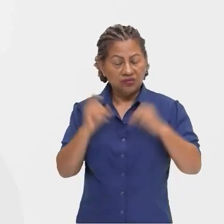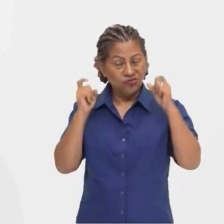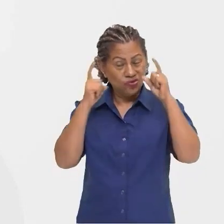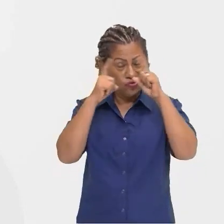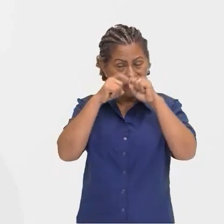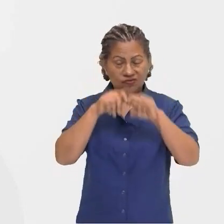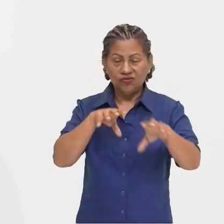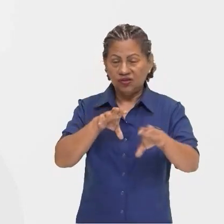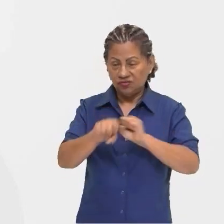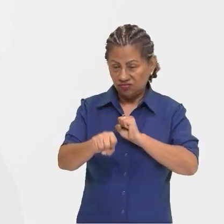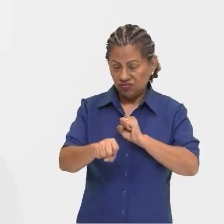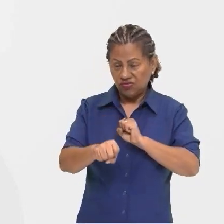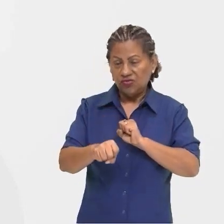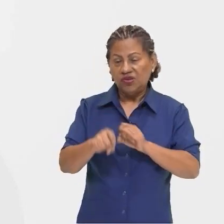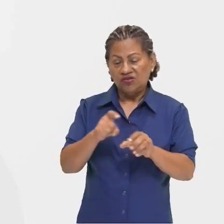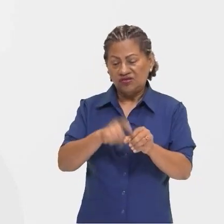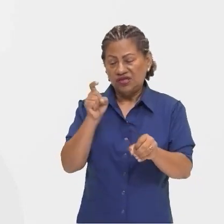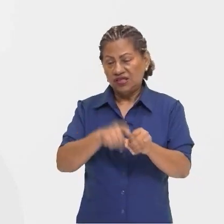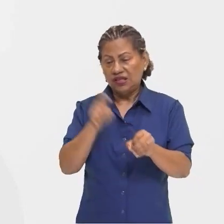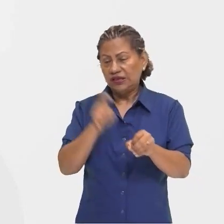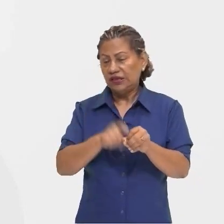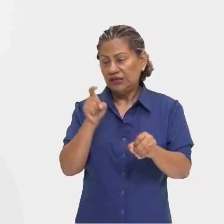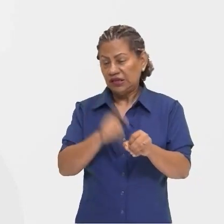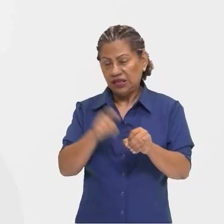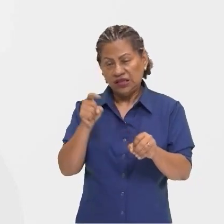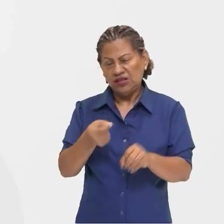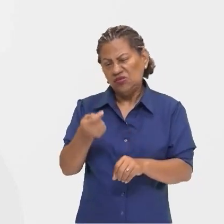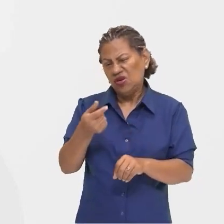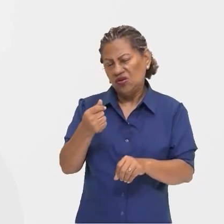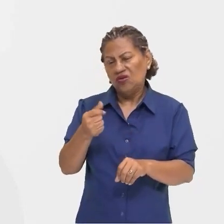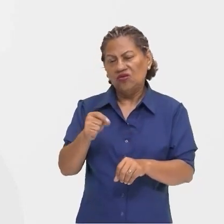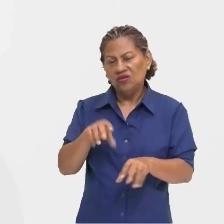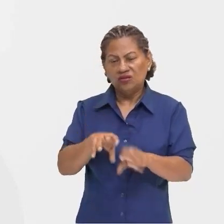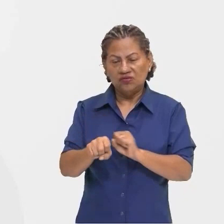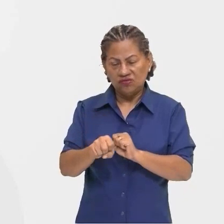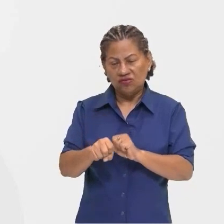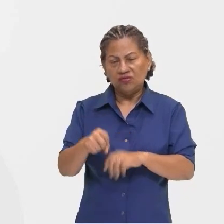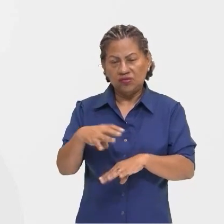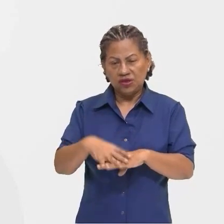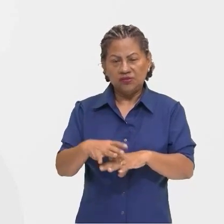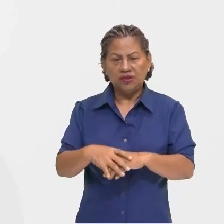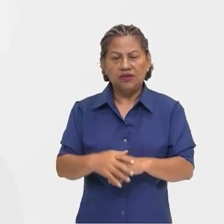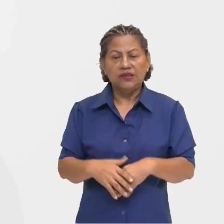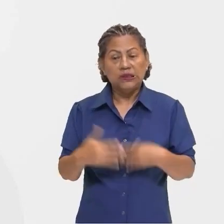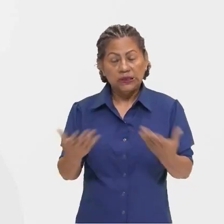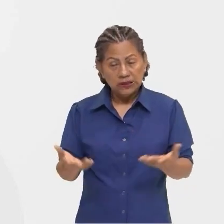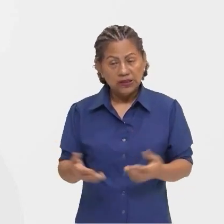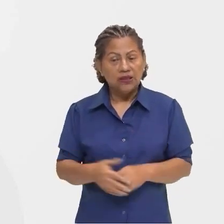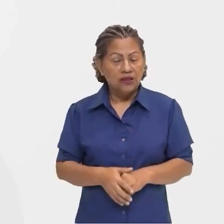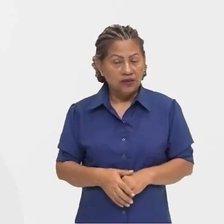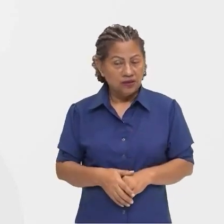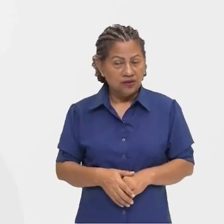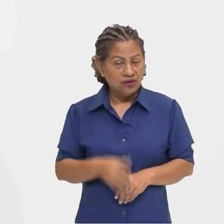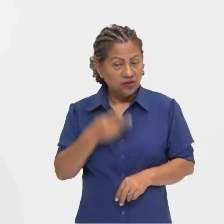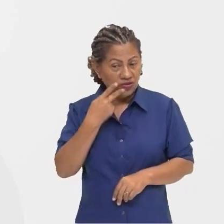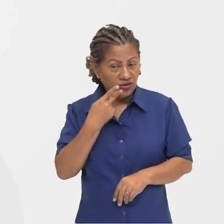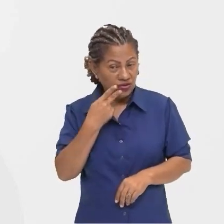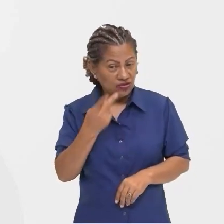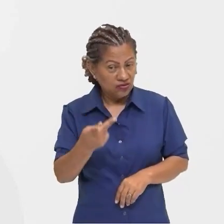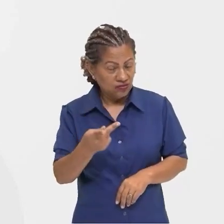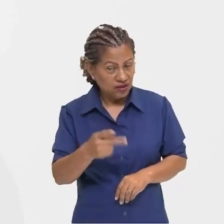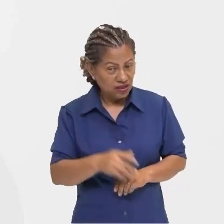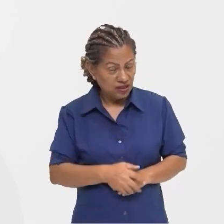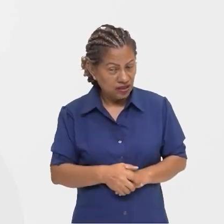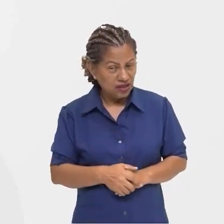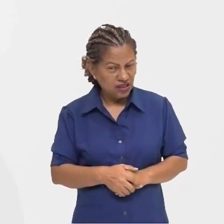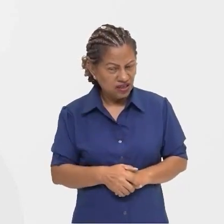às dificuldades ao longo do curso. Então, isso significa que devemos abrir mão de todos os nossos momentos de lazer? É isso que a senhora está dizendo,